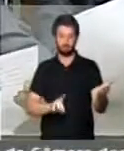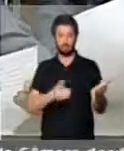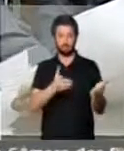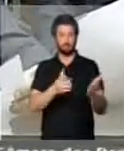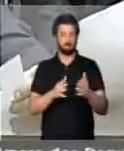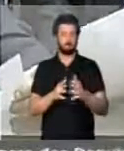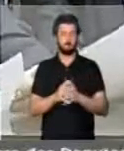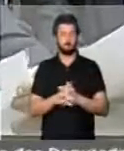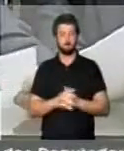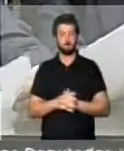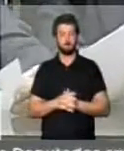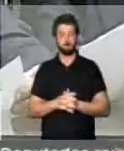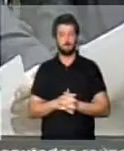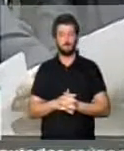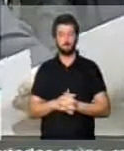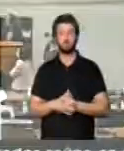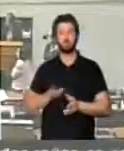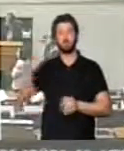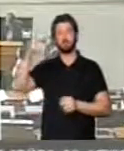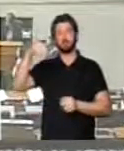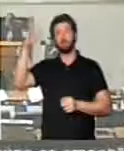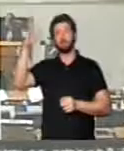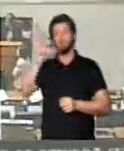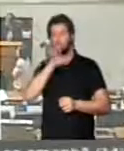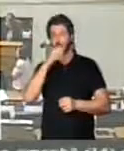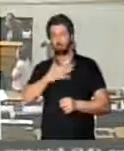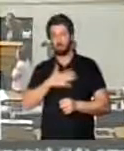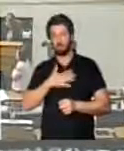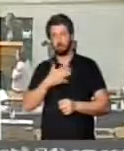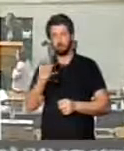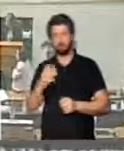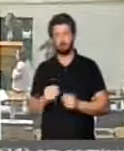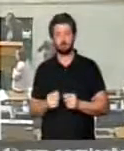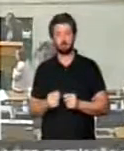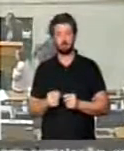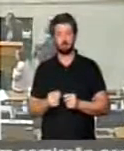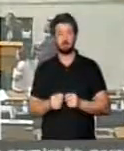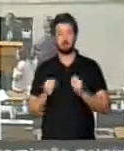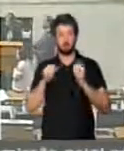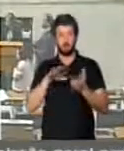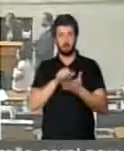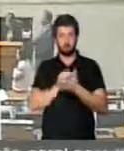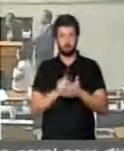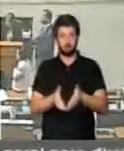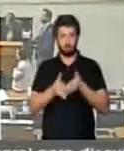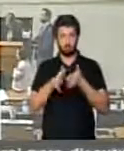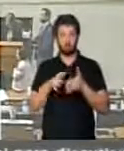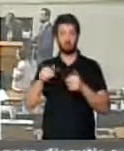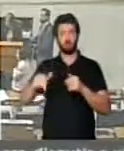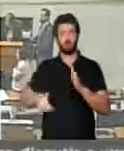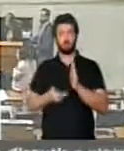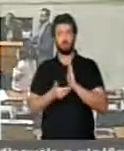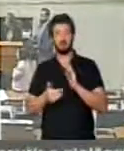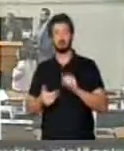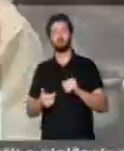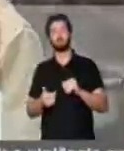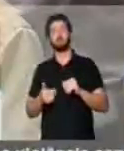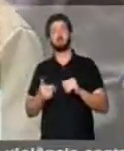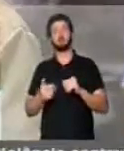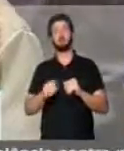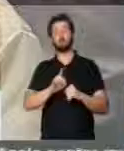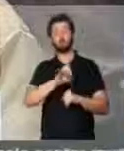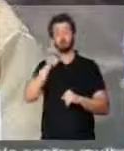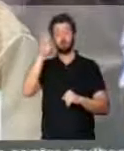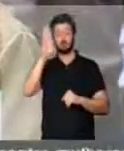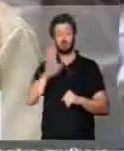palavra. Enquanto o deputado se dirige lá, eu queria, senhor presidente, que fosse registrado nos anais desta casa o